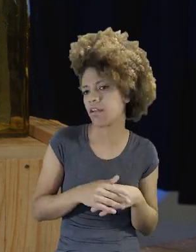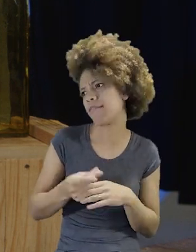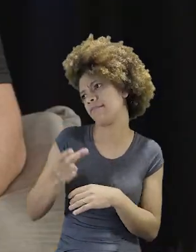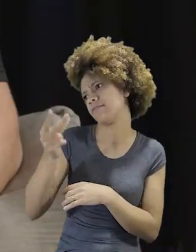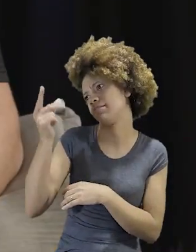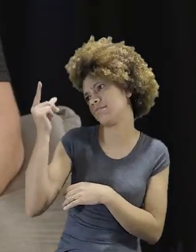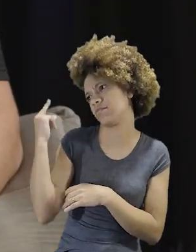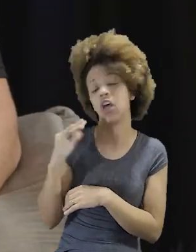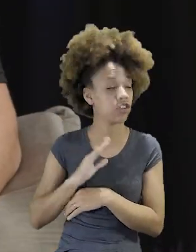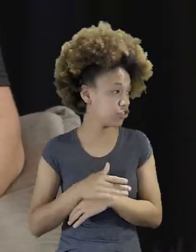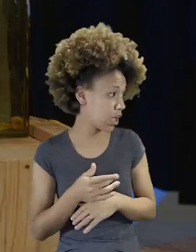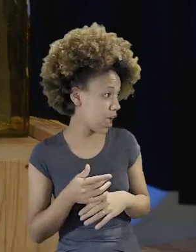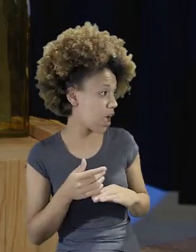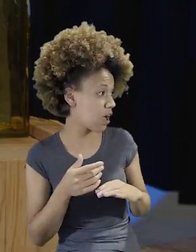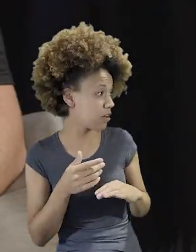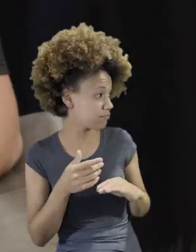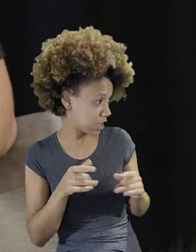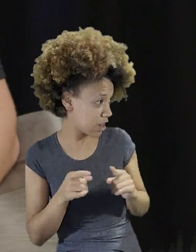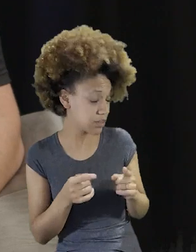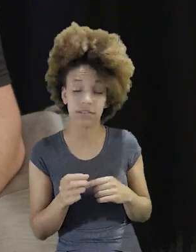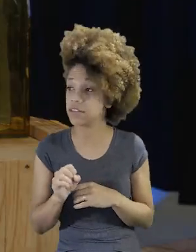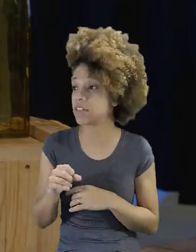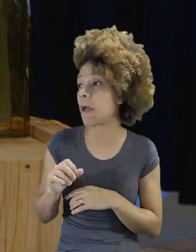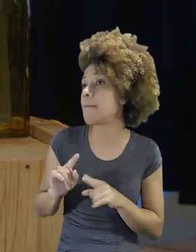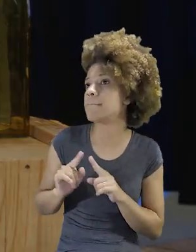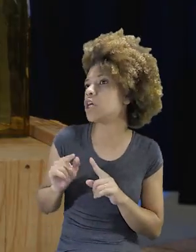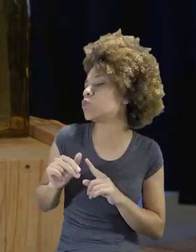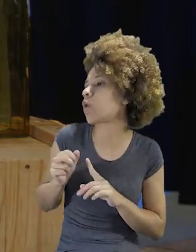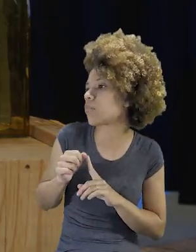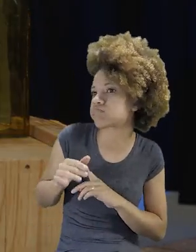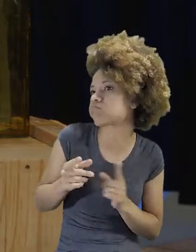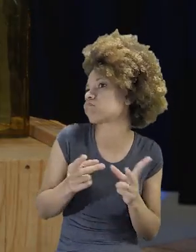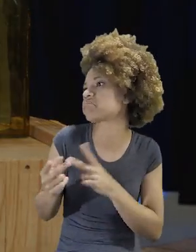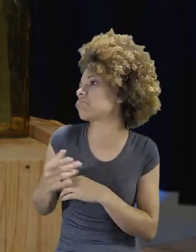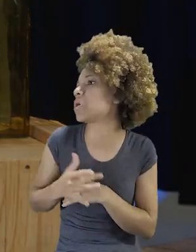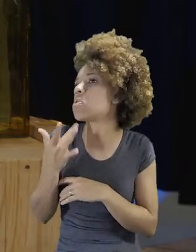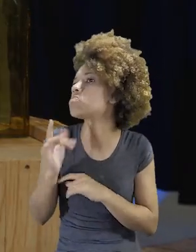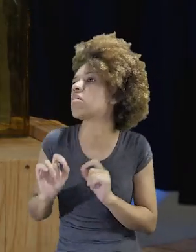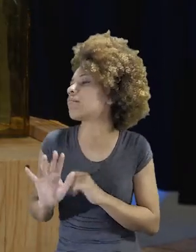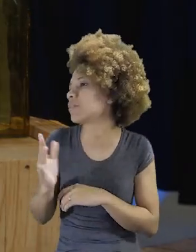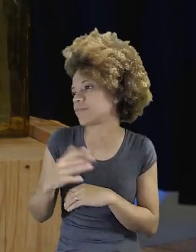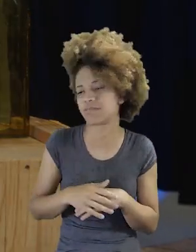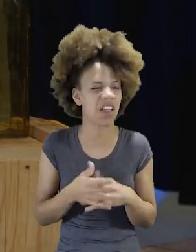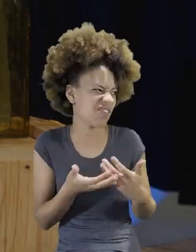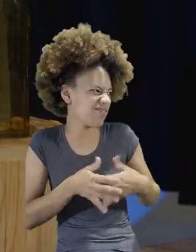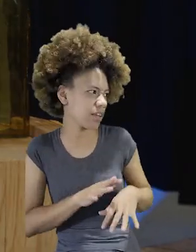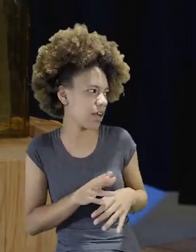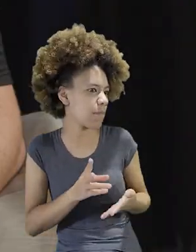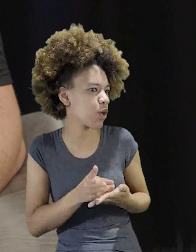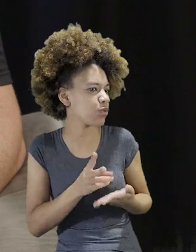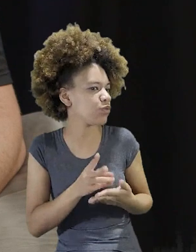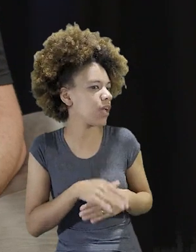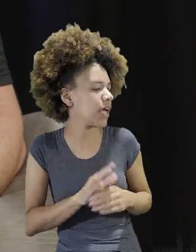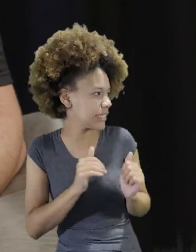ligado há anos ele já gravou existe há anos Mas nunca saiu e eu não sei mais agora o que vai acontecer